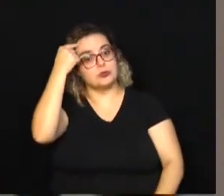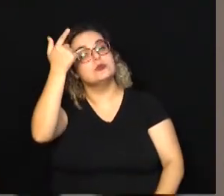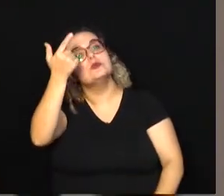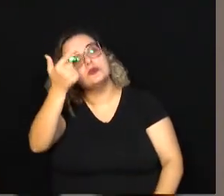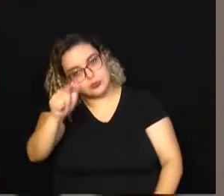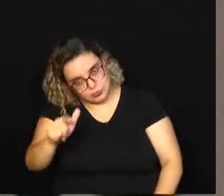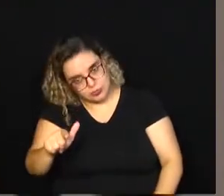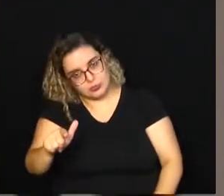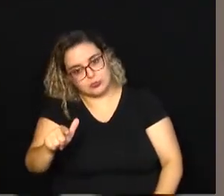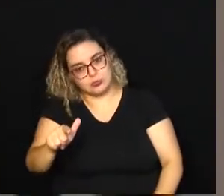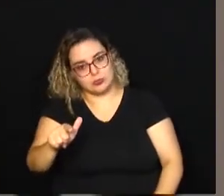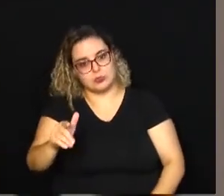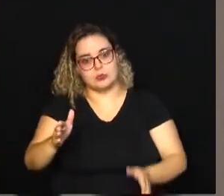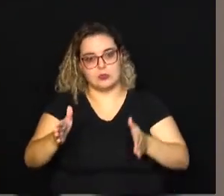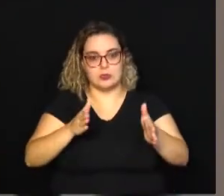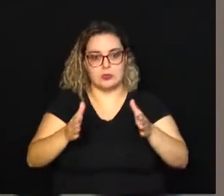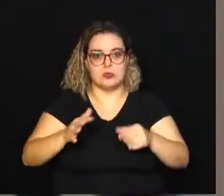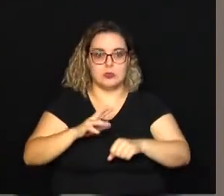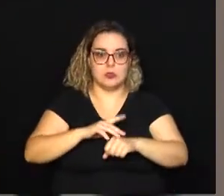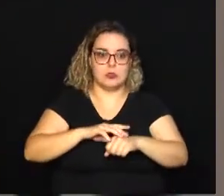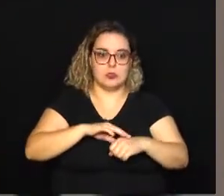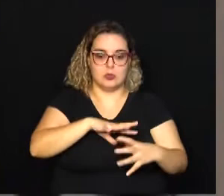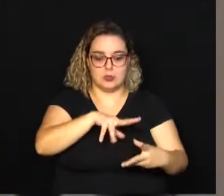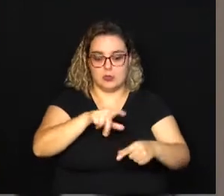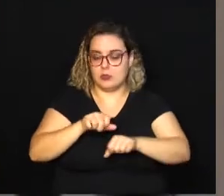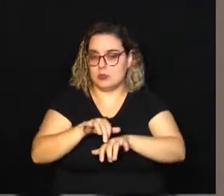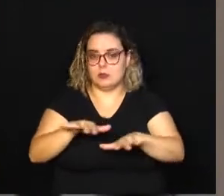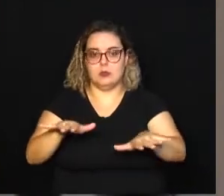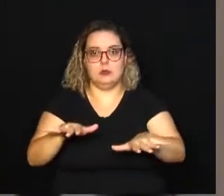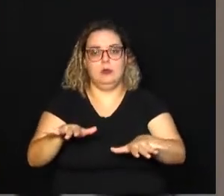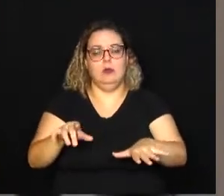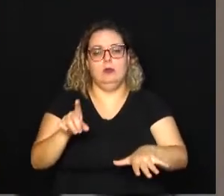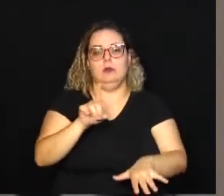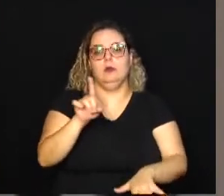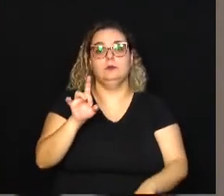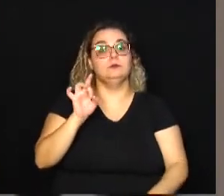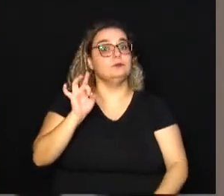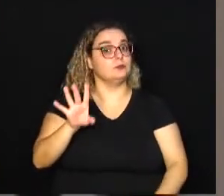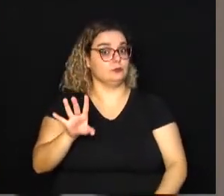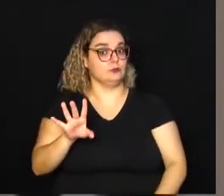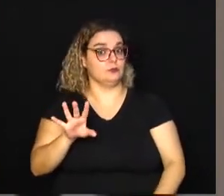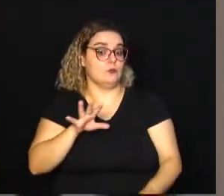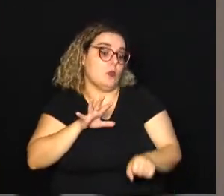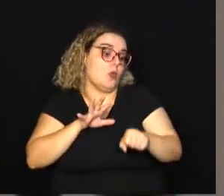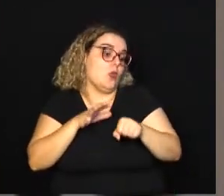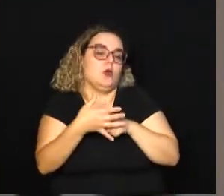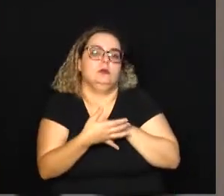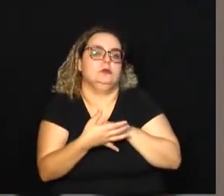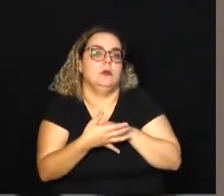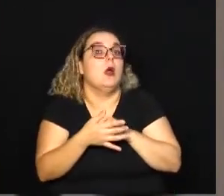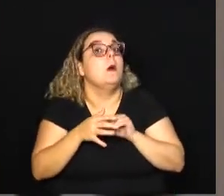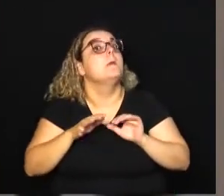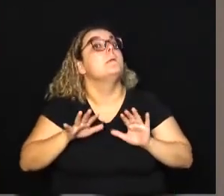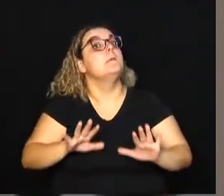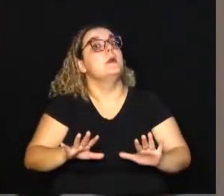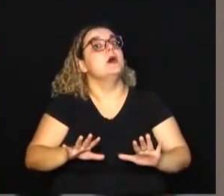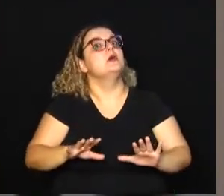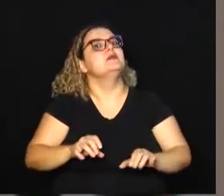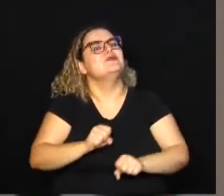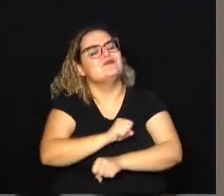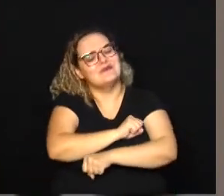porque essa pandemia não é apenas uma pandemia, é um grande